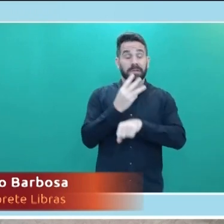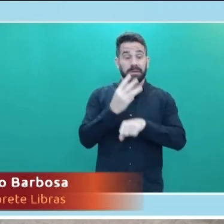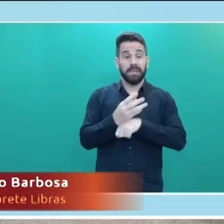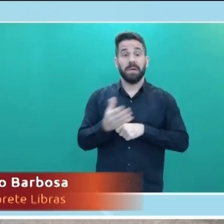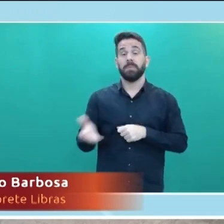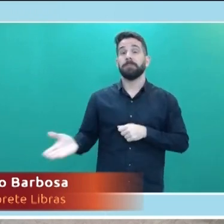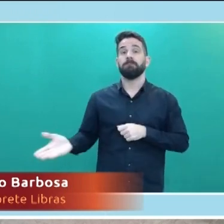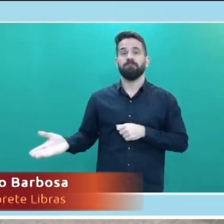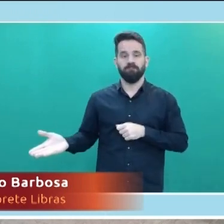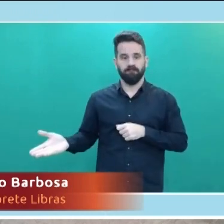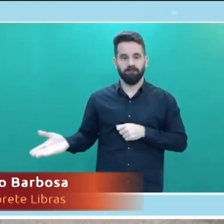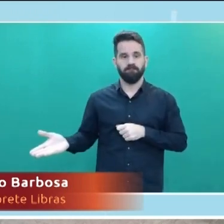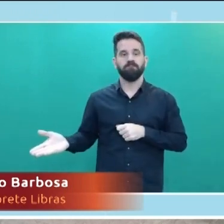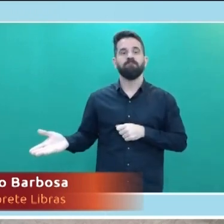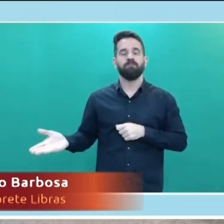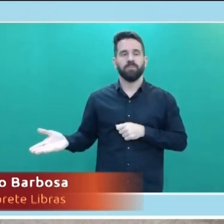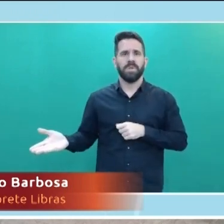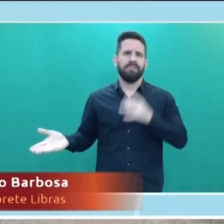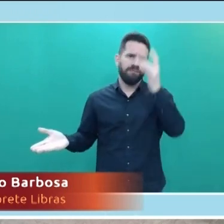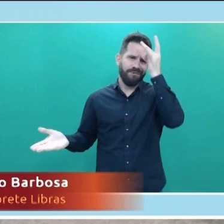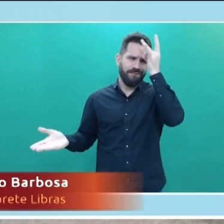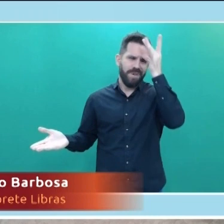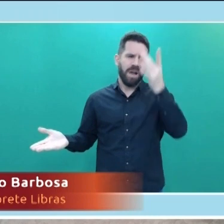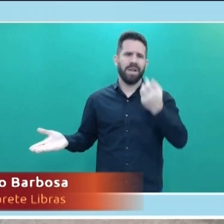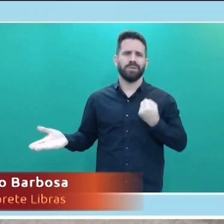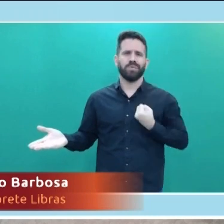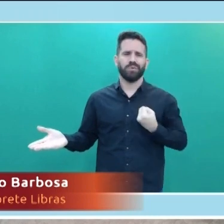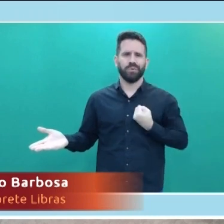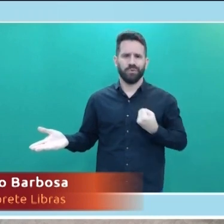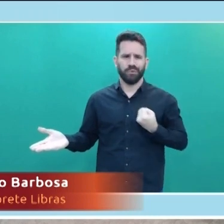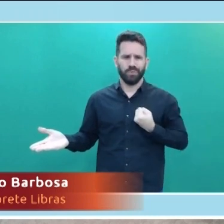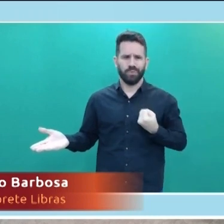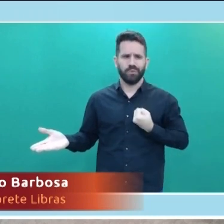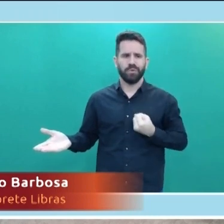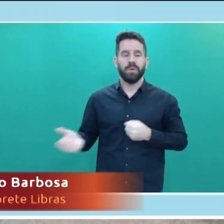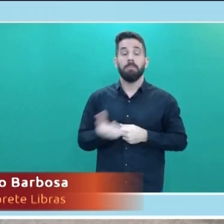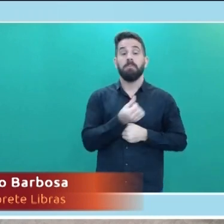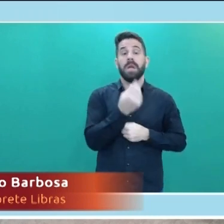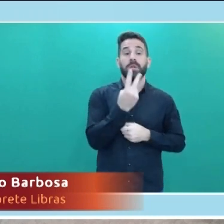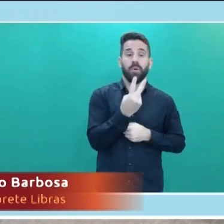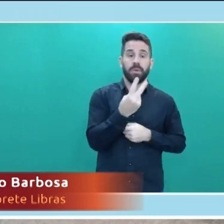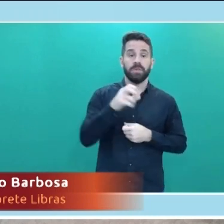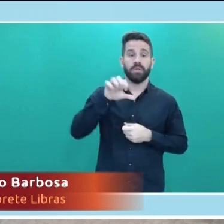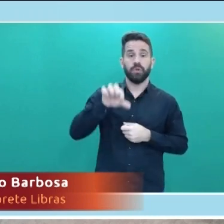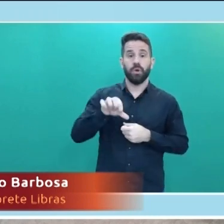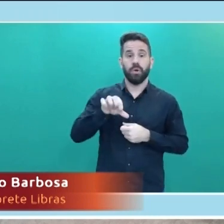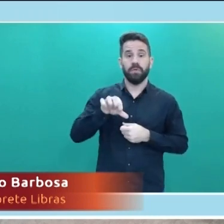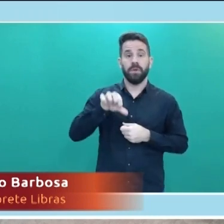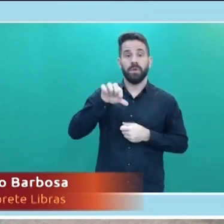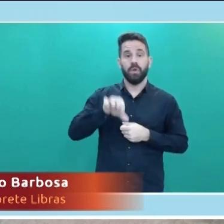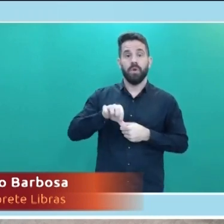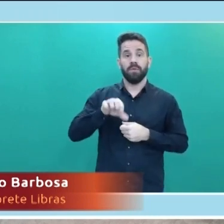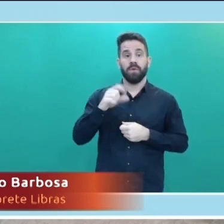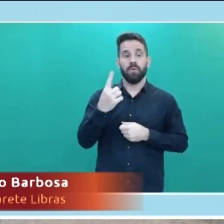foto. 62 99181 1406. 62